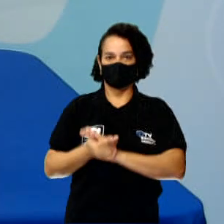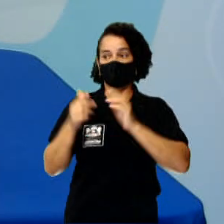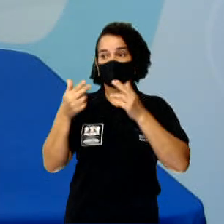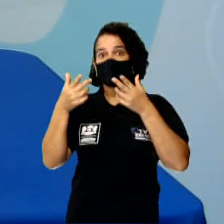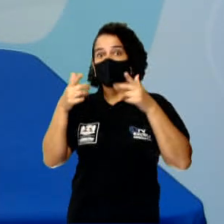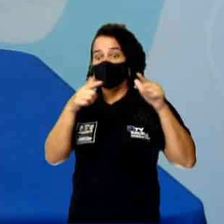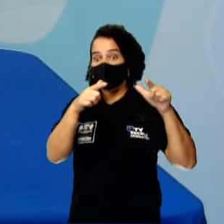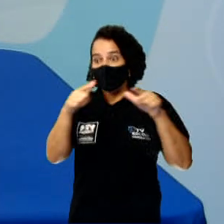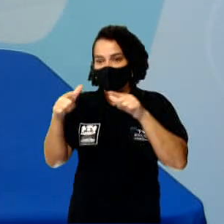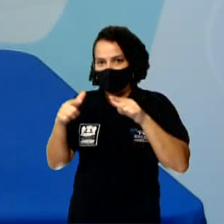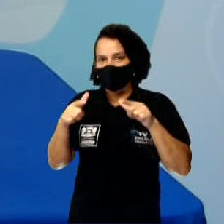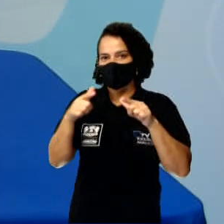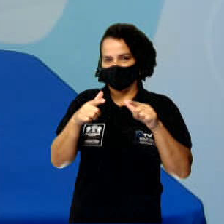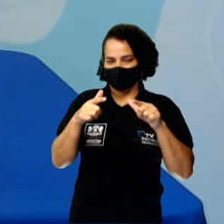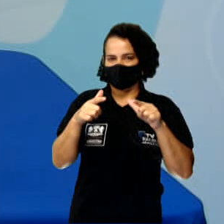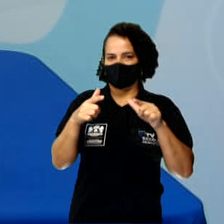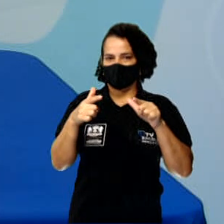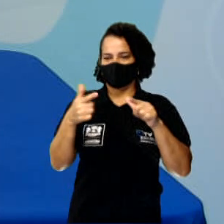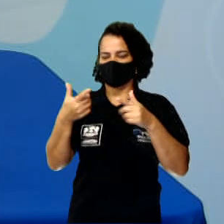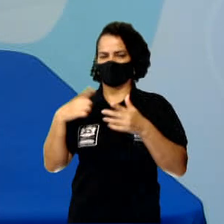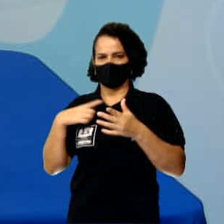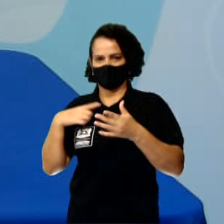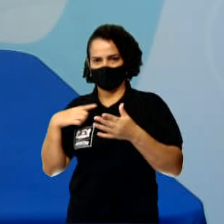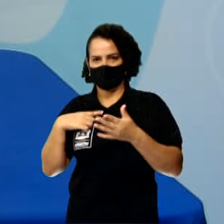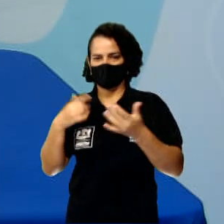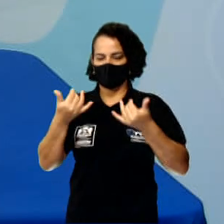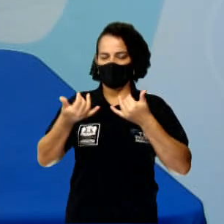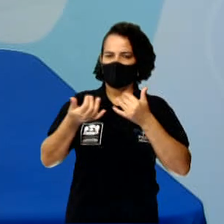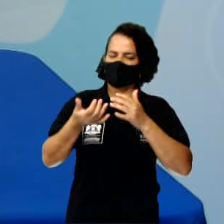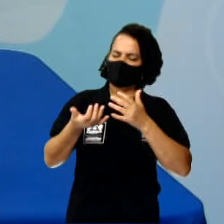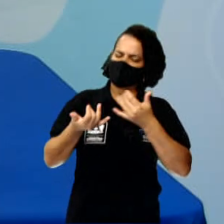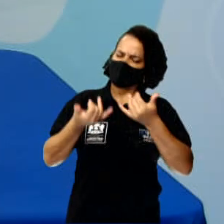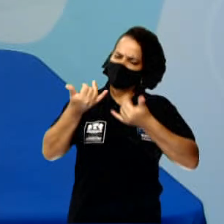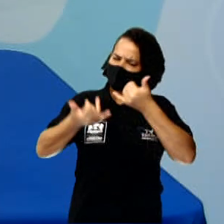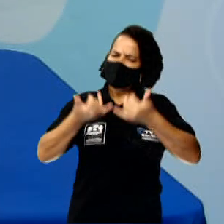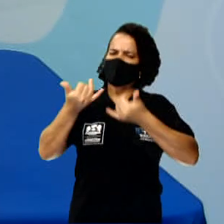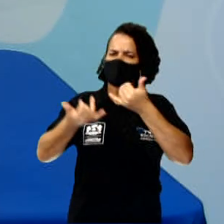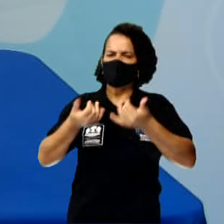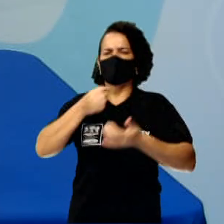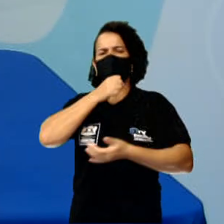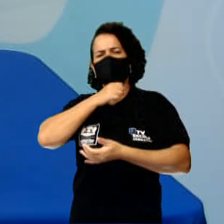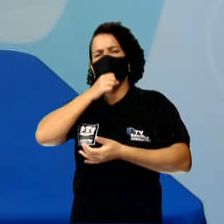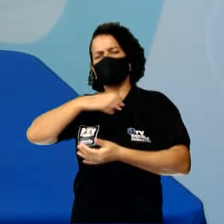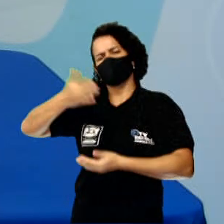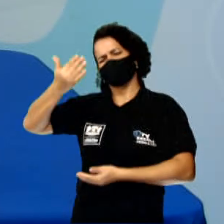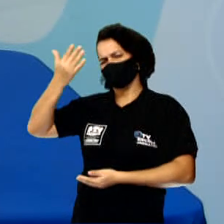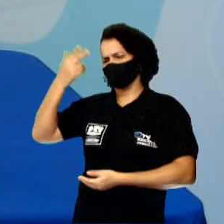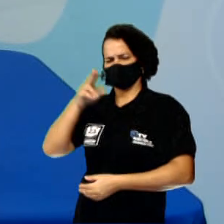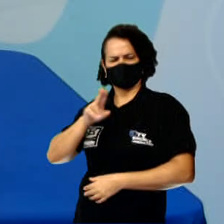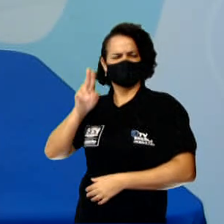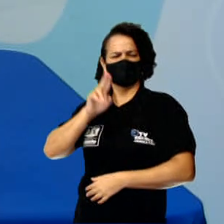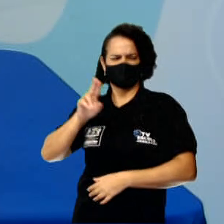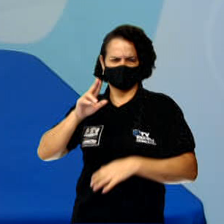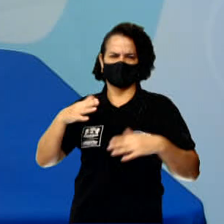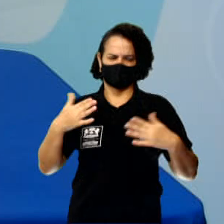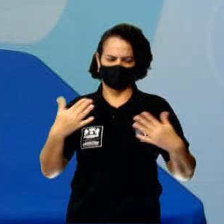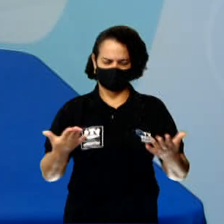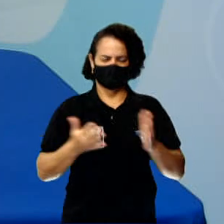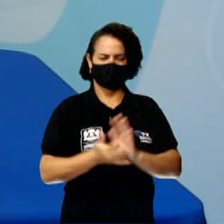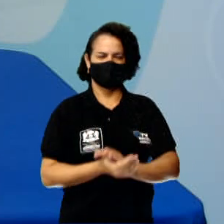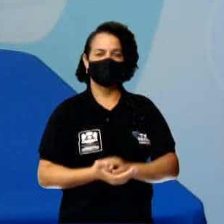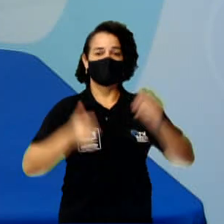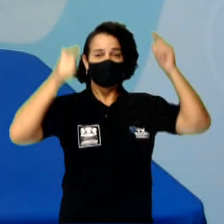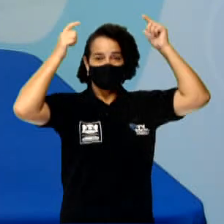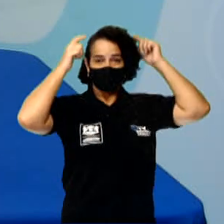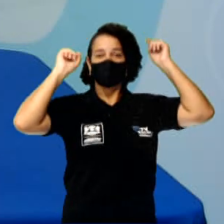quarto que guardava os brinquedos de seus pais, brinquedos antigos que há muito tempo já não se brincava mais. A rainha